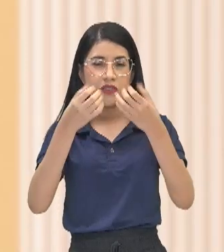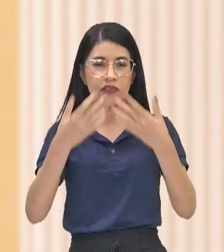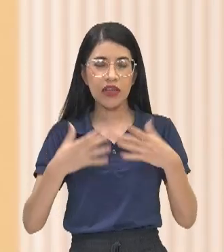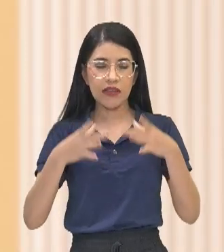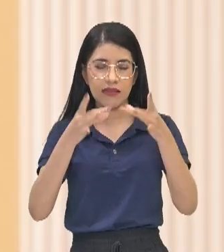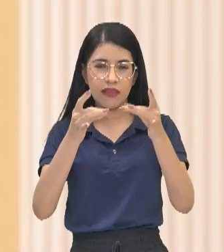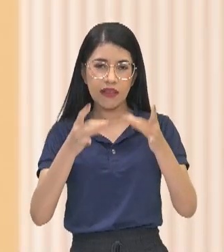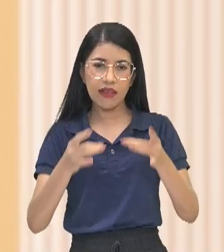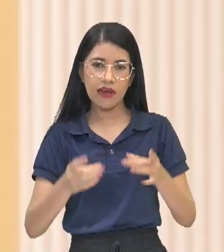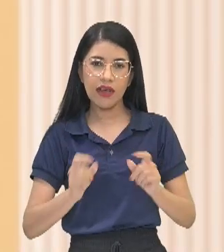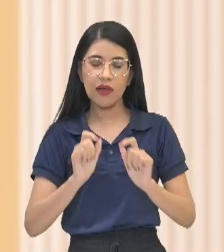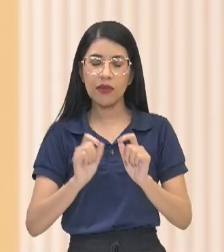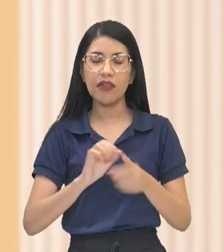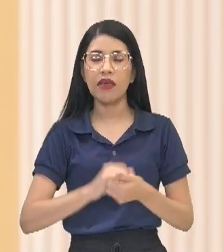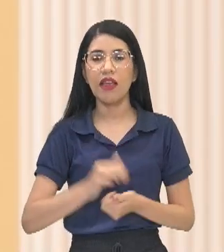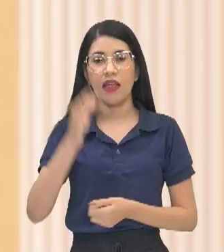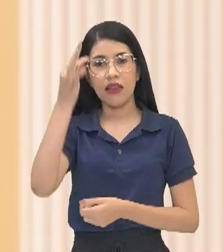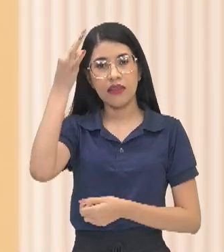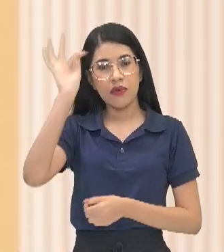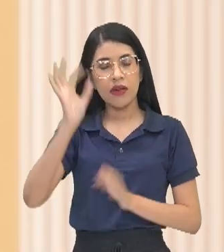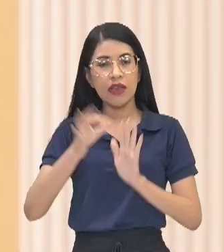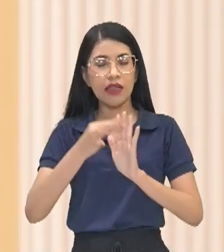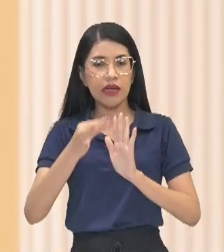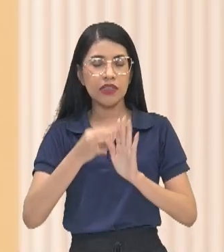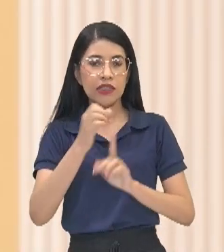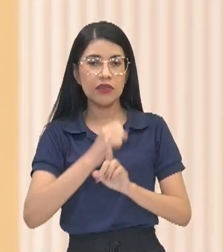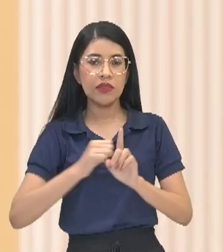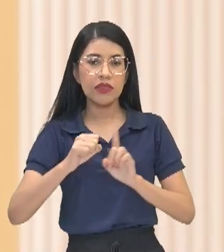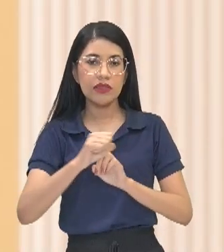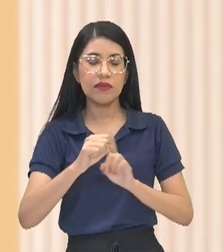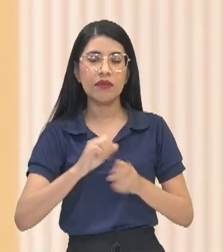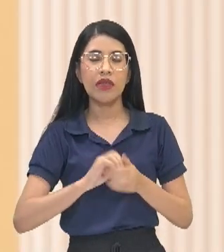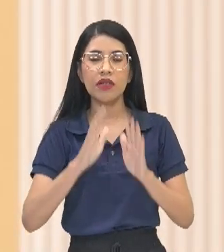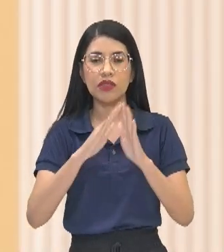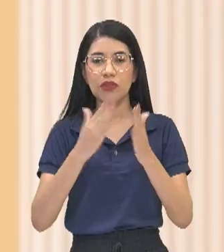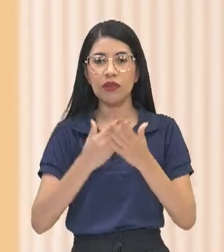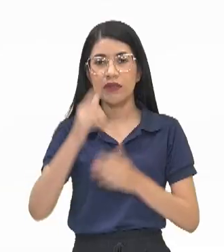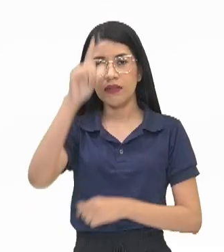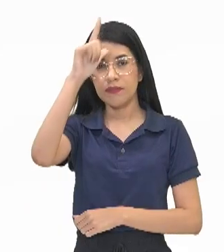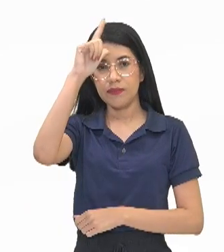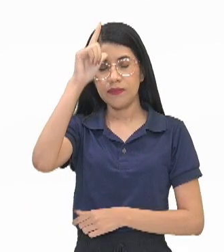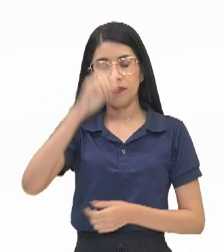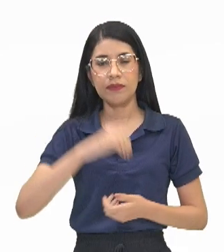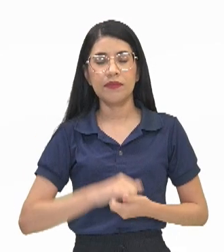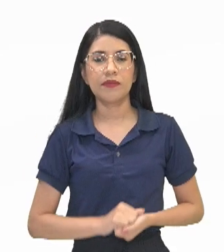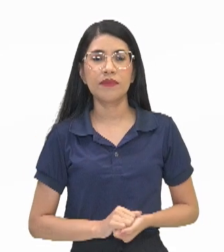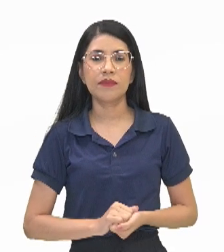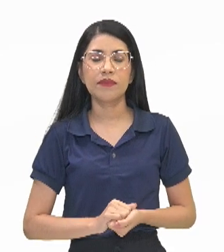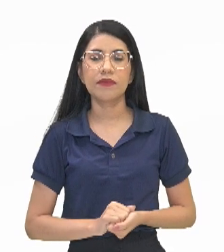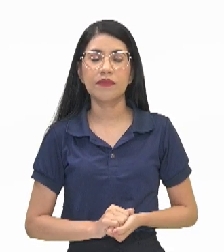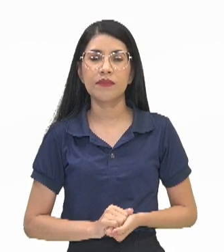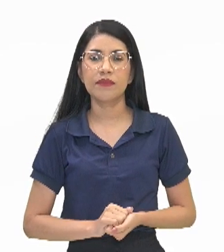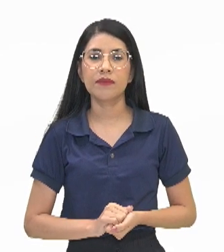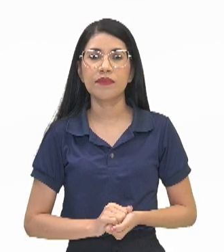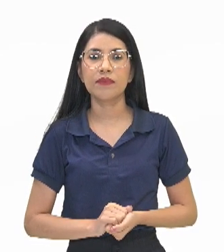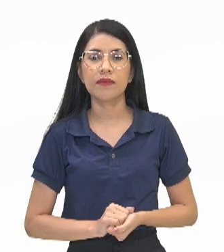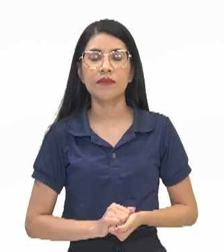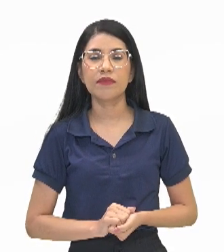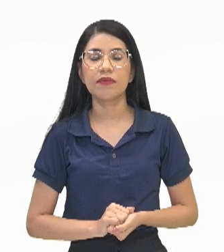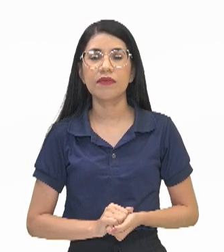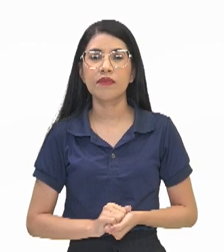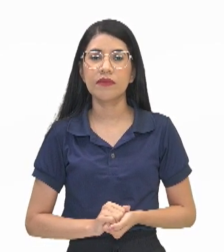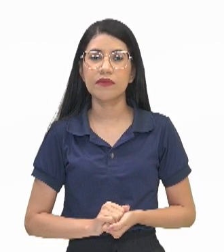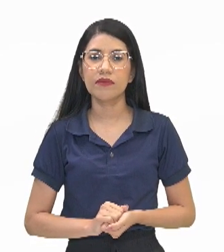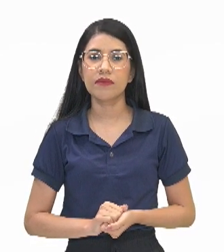detalhes agora, da teoria crítica da sociedade da Escola de Frankfurt. Então vamos lá, ó, acompanhem comigo aí,